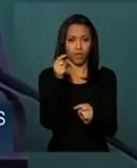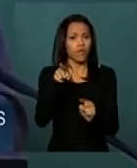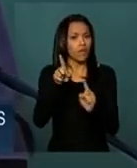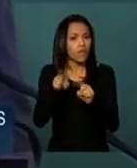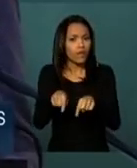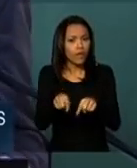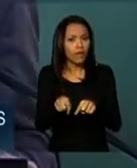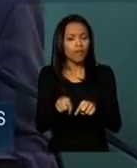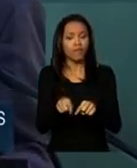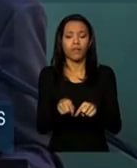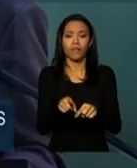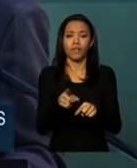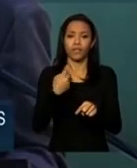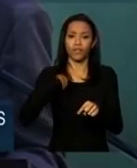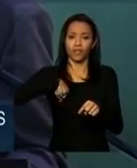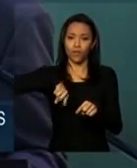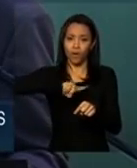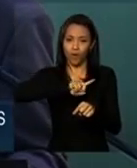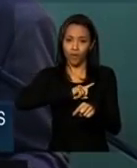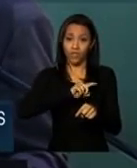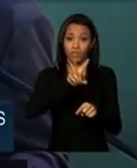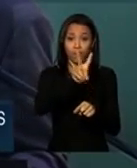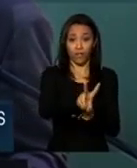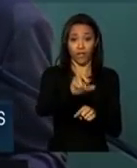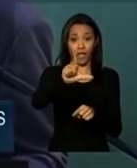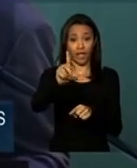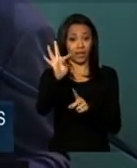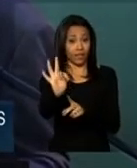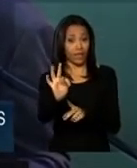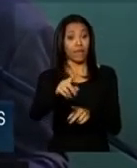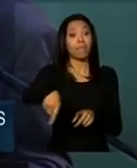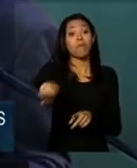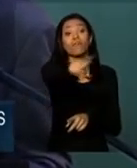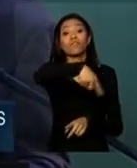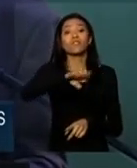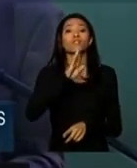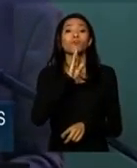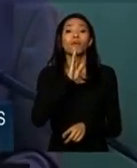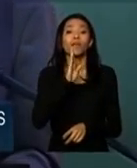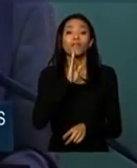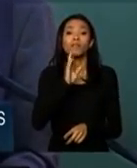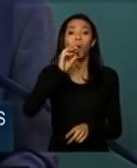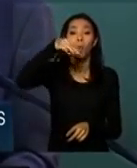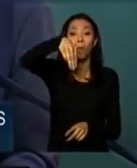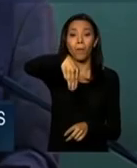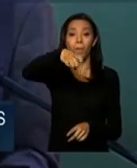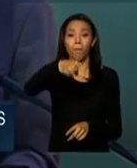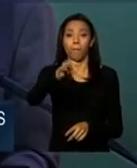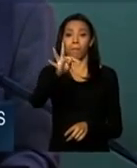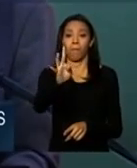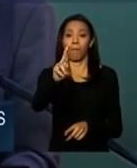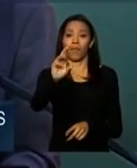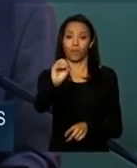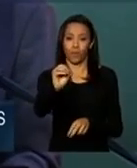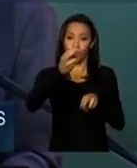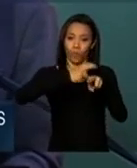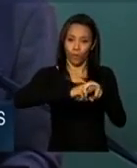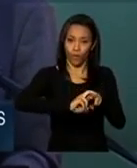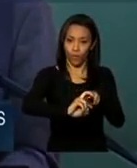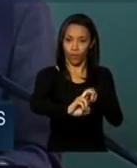obra que aqui nós chamamos de VLT, mas aqui é conhecido como metrô de Teresina, que é